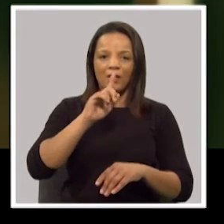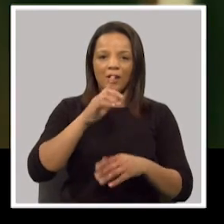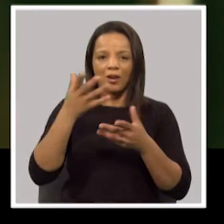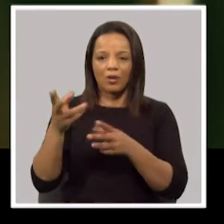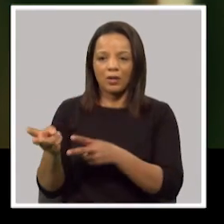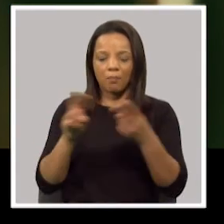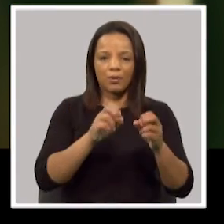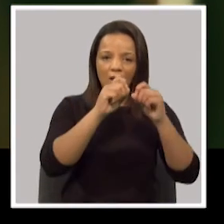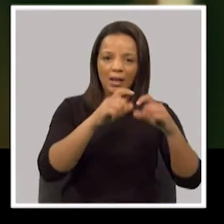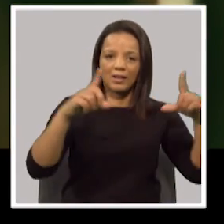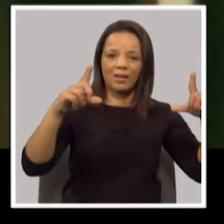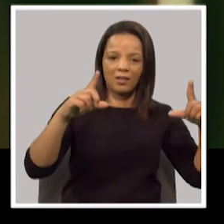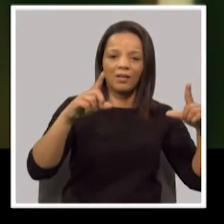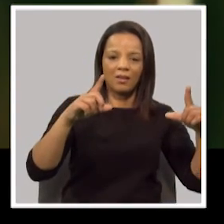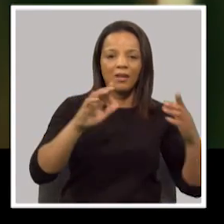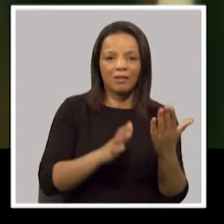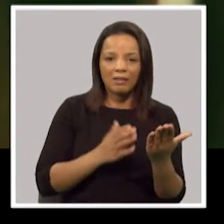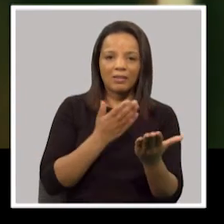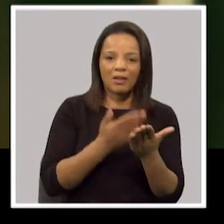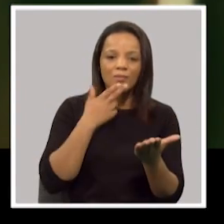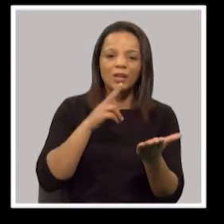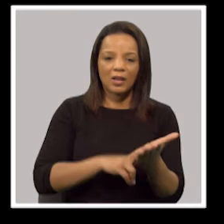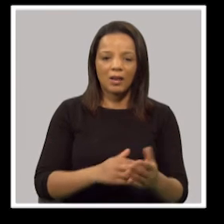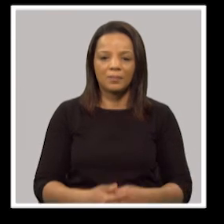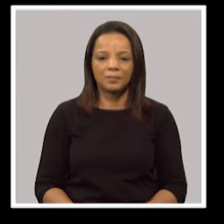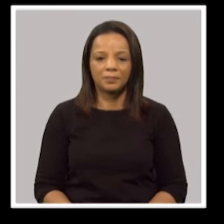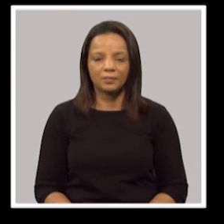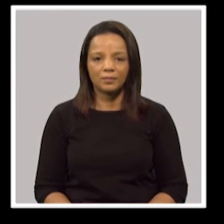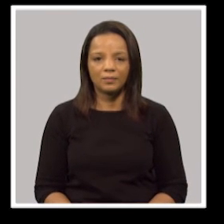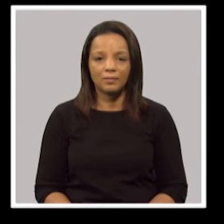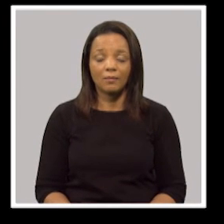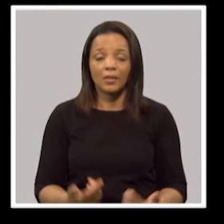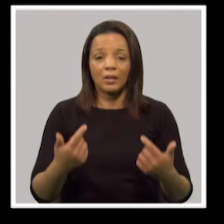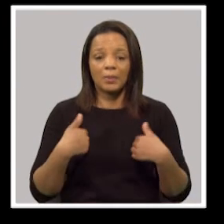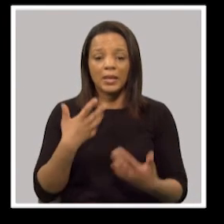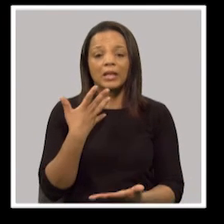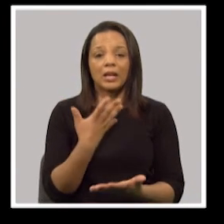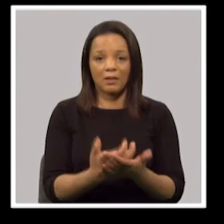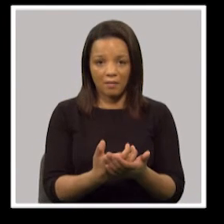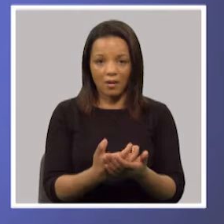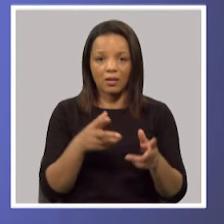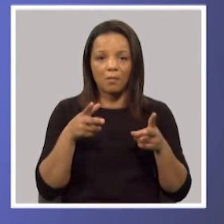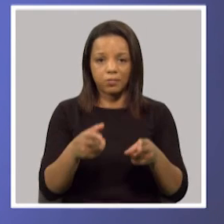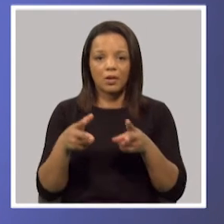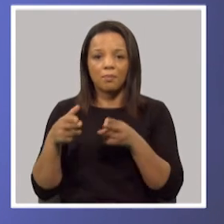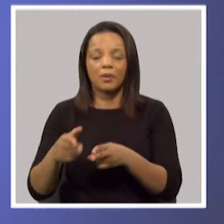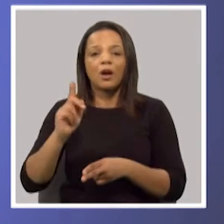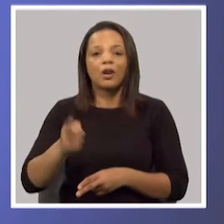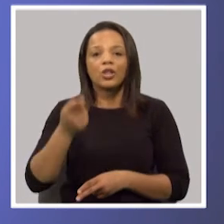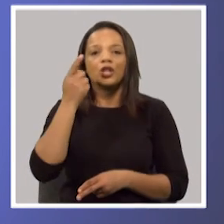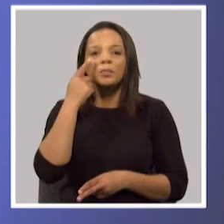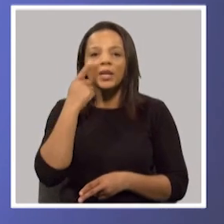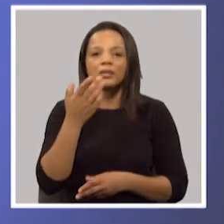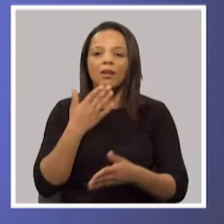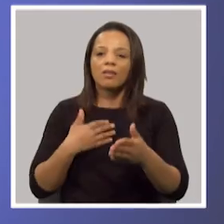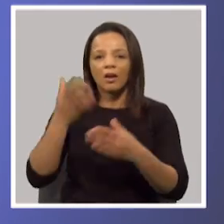para o ecrã e tornar-se uma coisa real. Lá está, para mim gravar esta curta-metragem foi toda uma